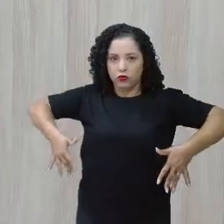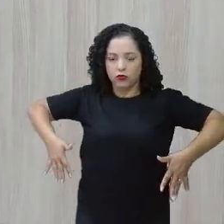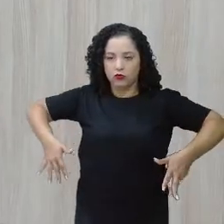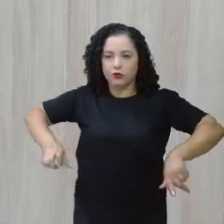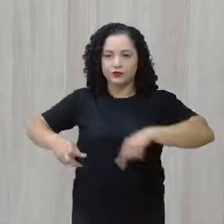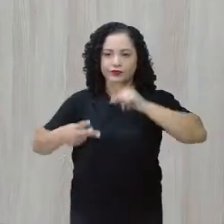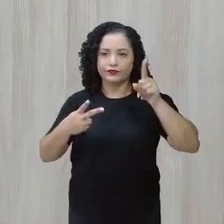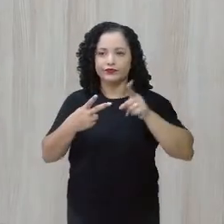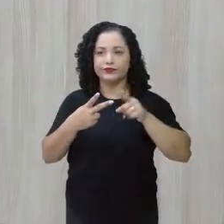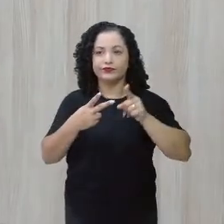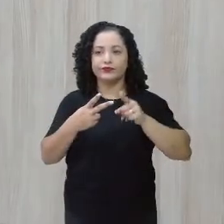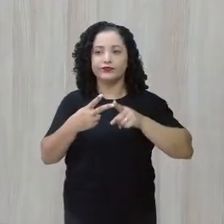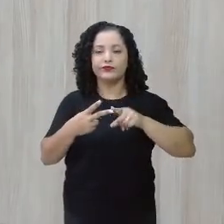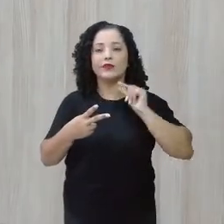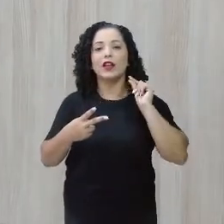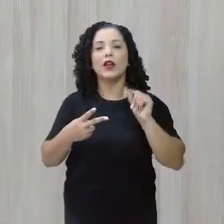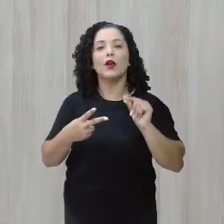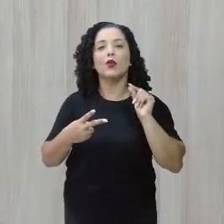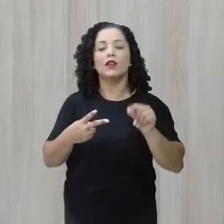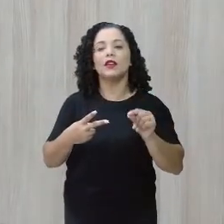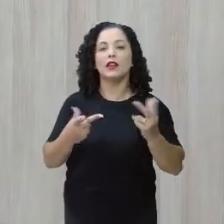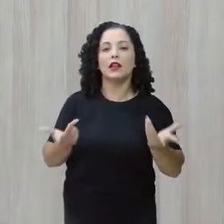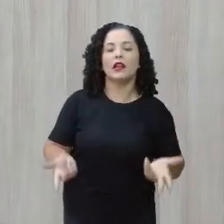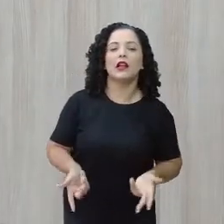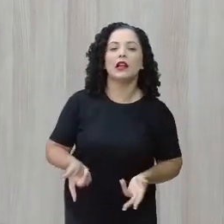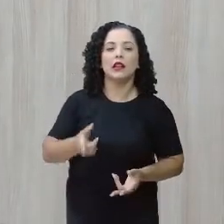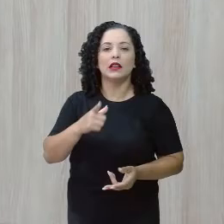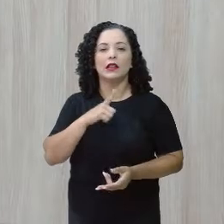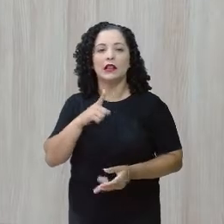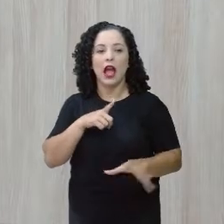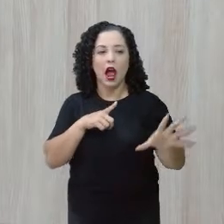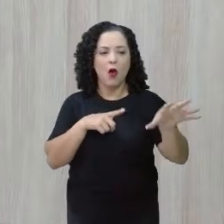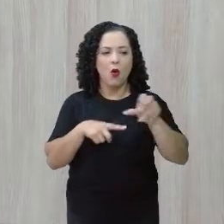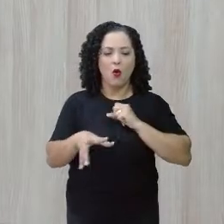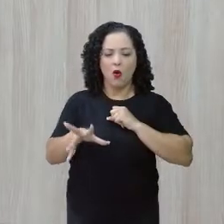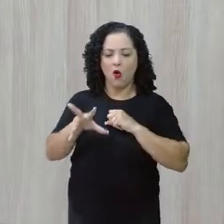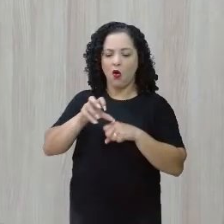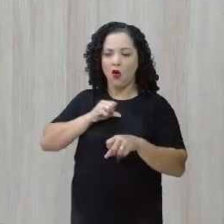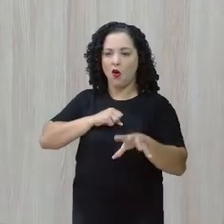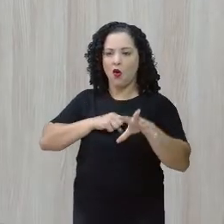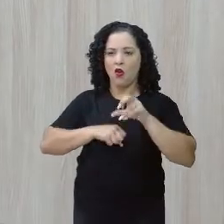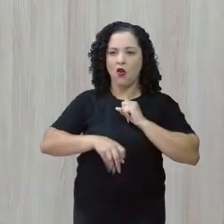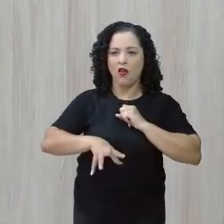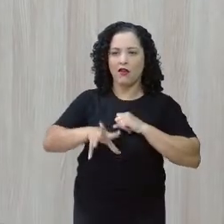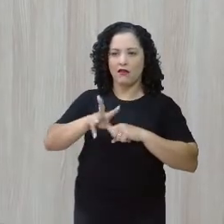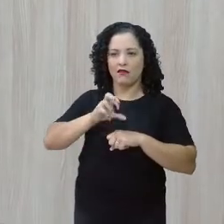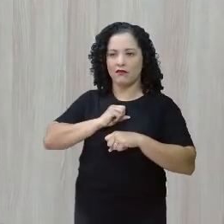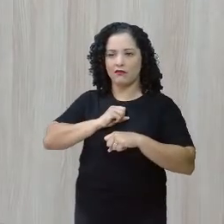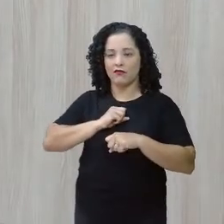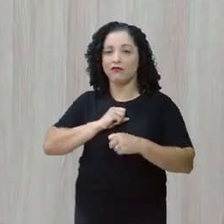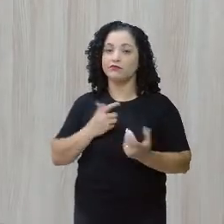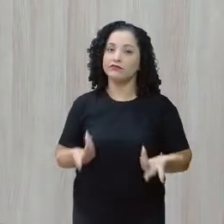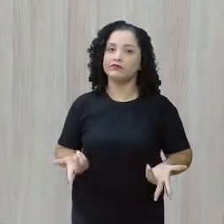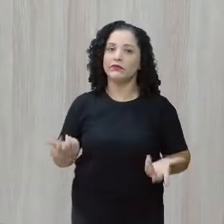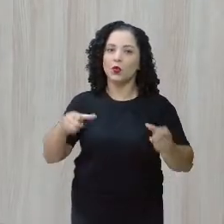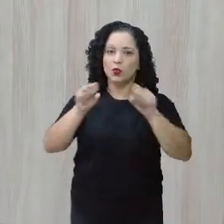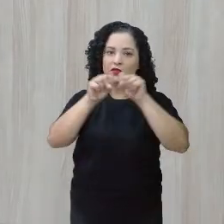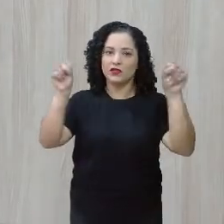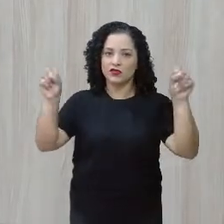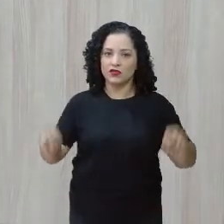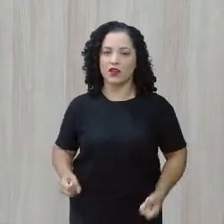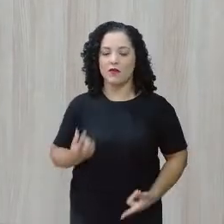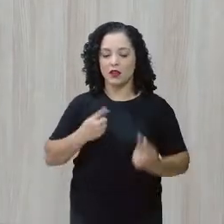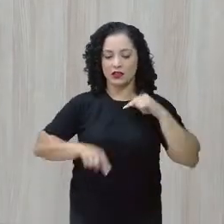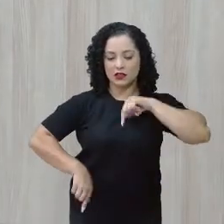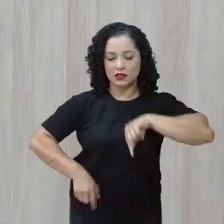outra função é coleta de excretas metabólicas. O que é isso? O nosso sistema circulatório ele tem essa